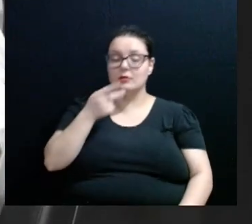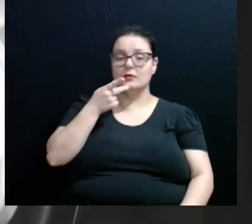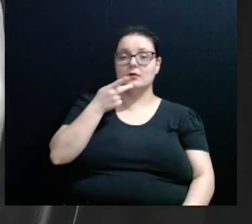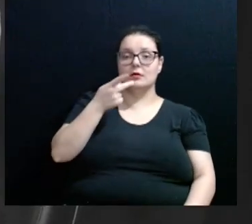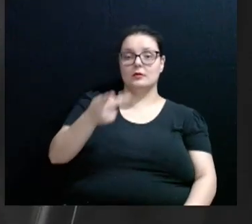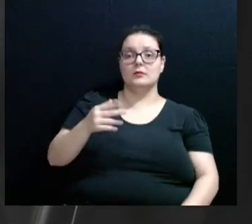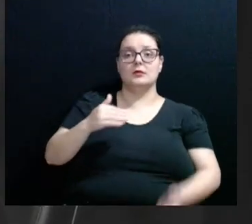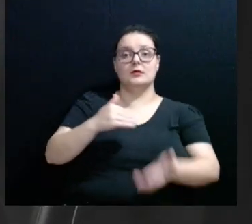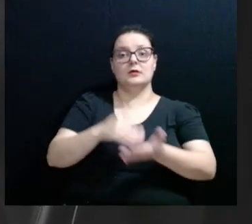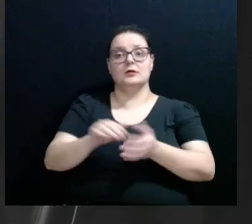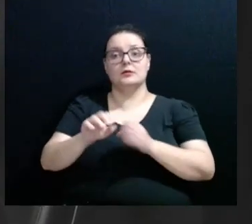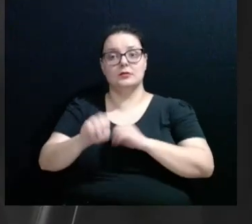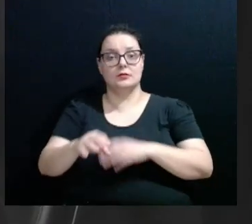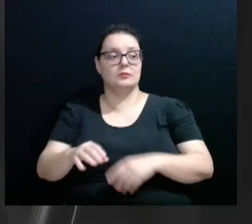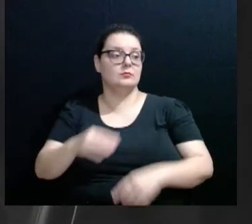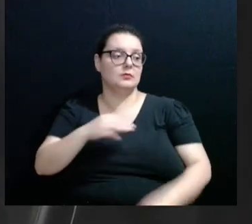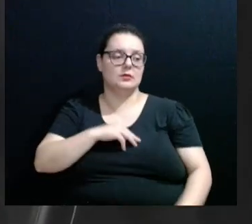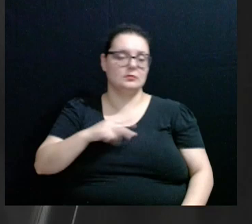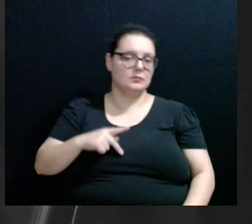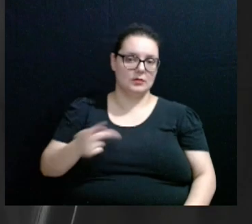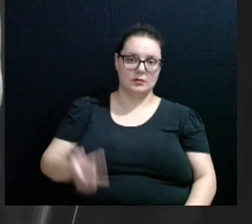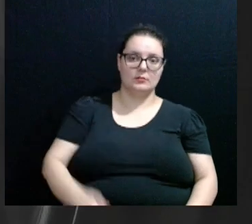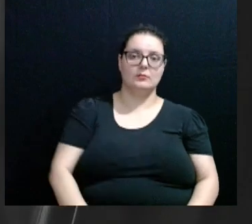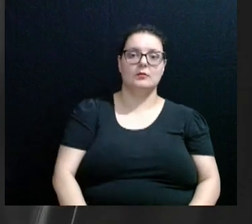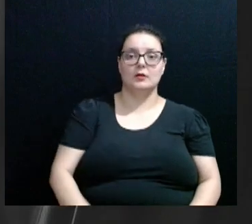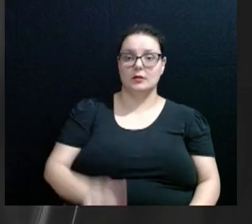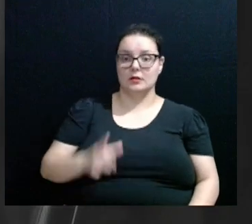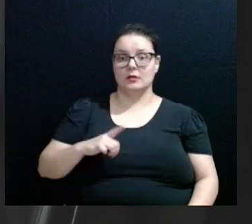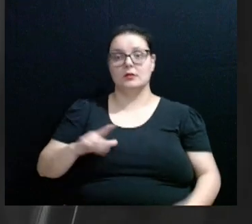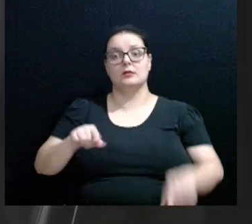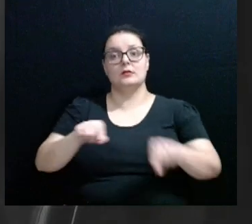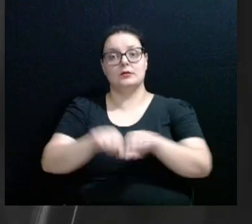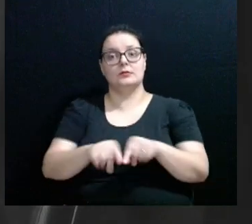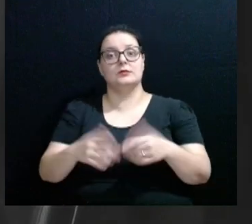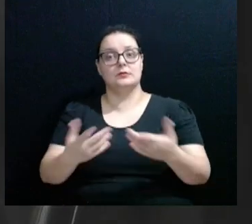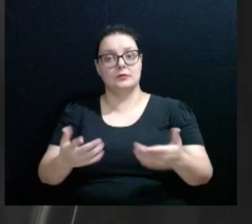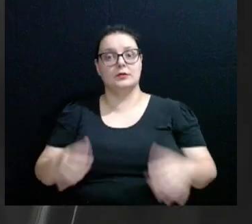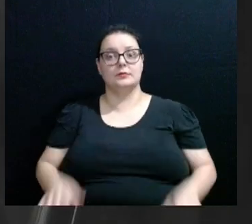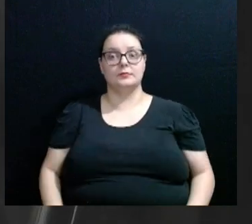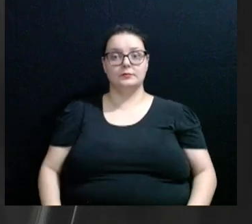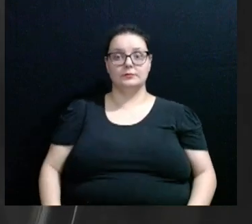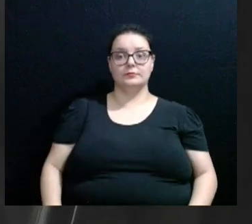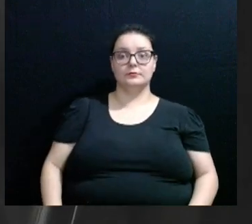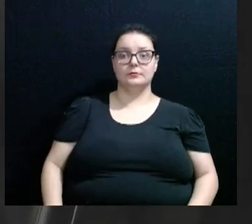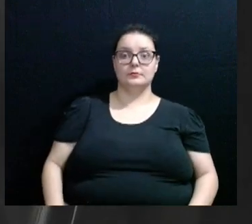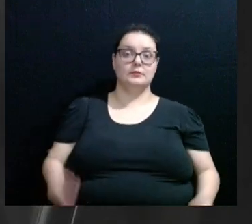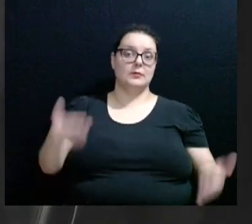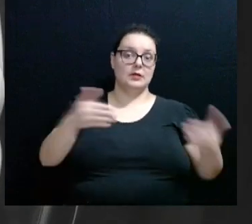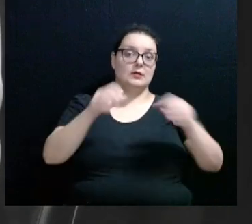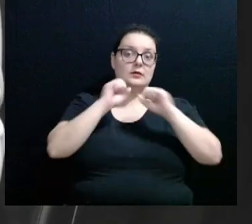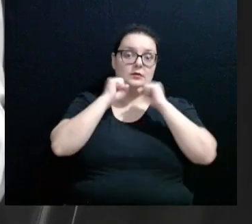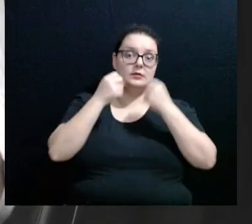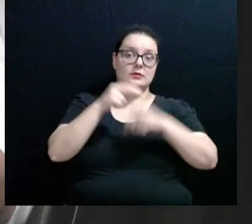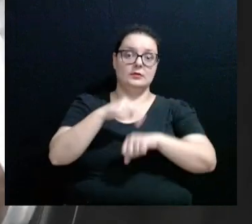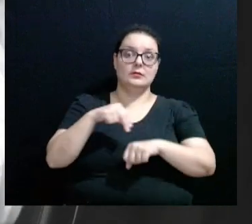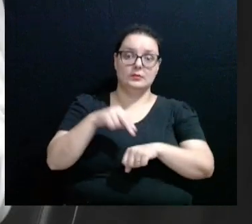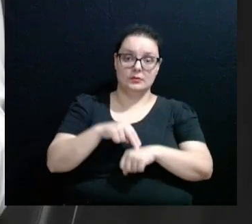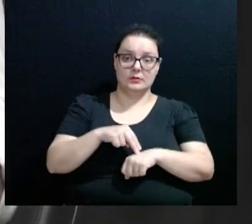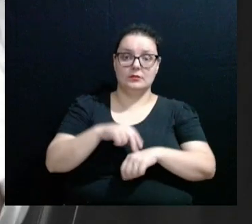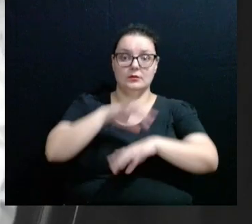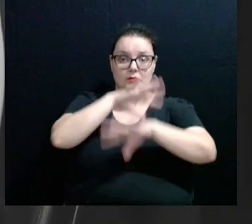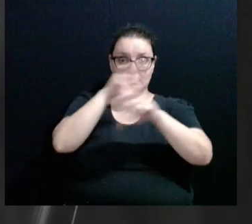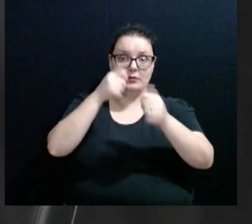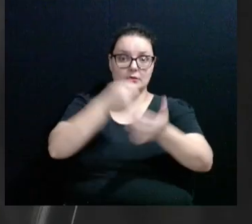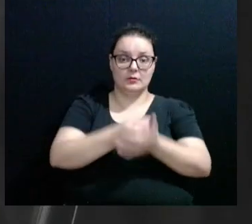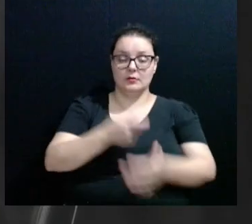para o Ministério Público, e a gente teve também, participou do seminário nacional do Tribunal de Contas, falando